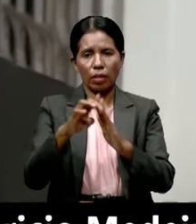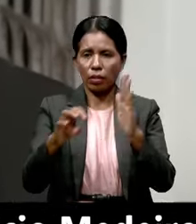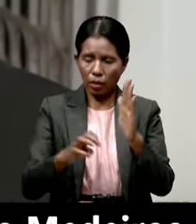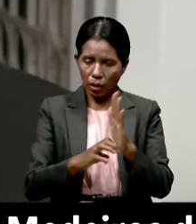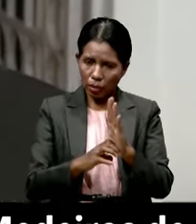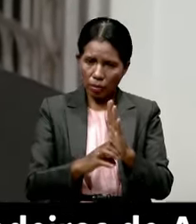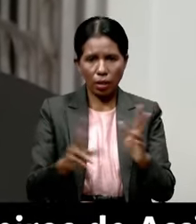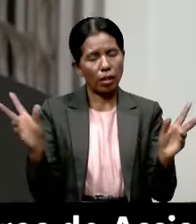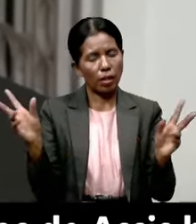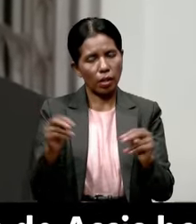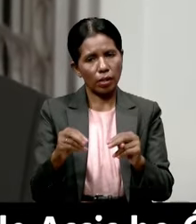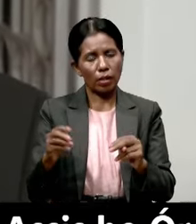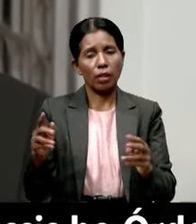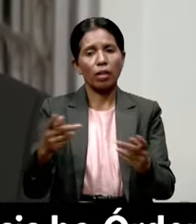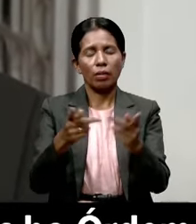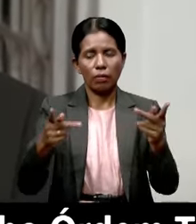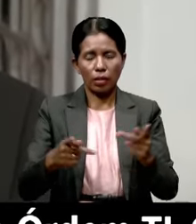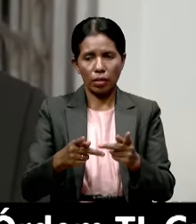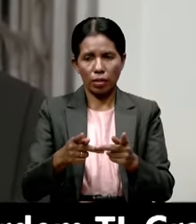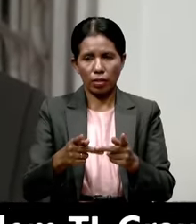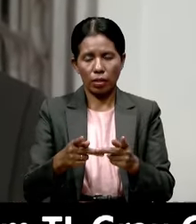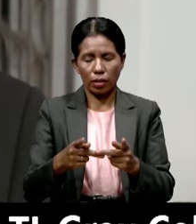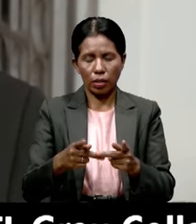car e à propriedade e domínio